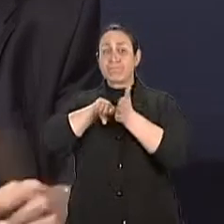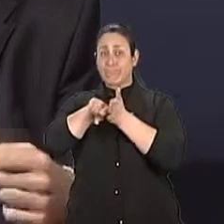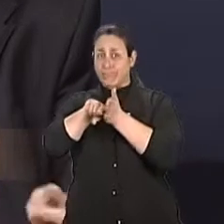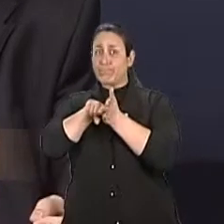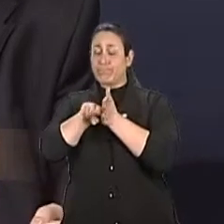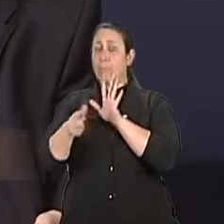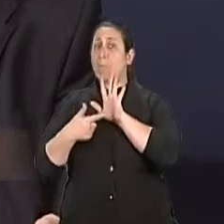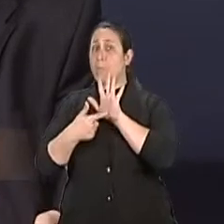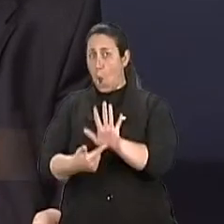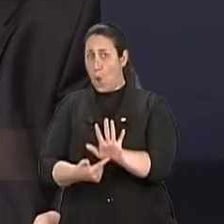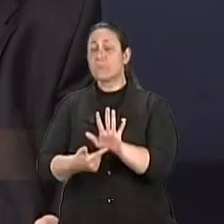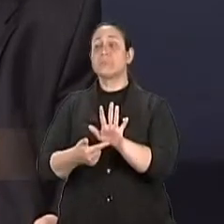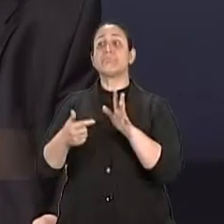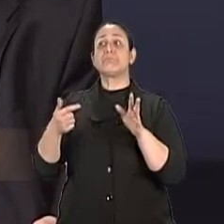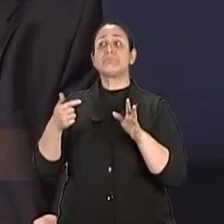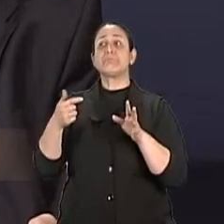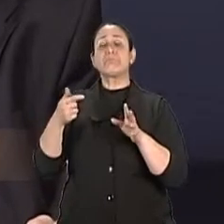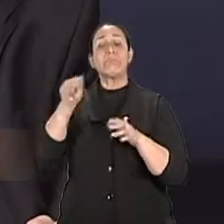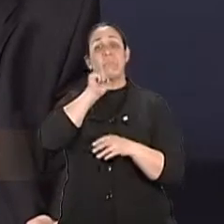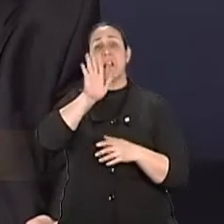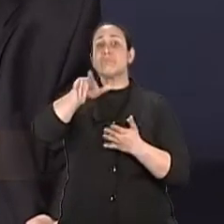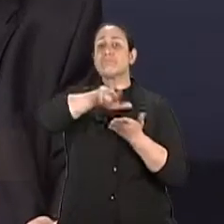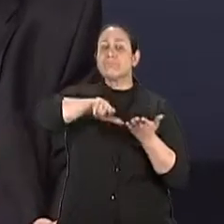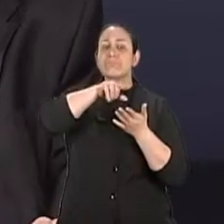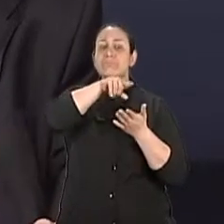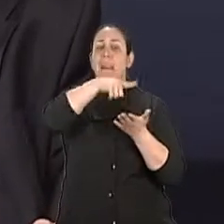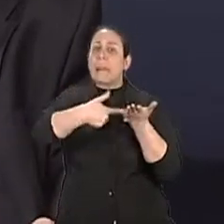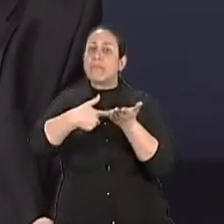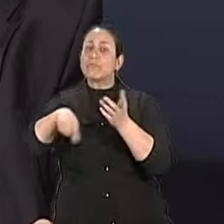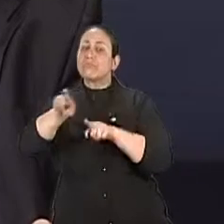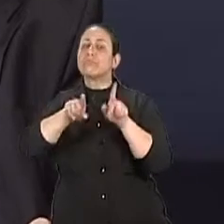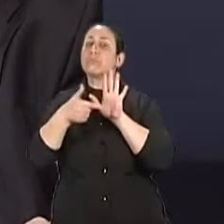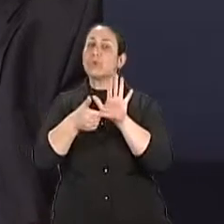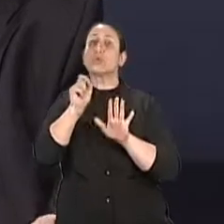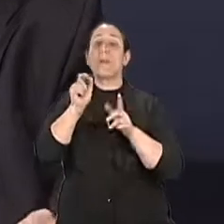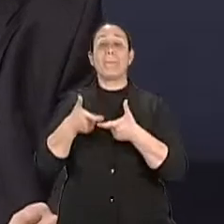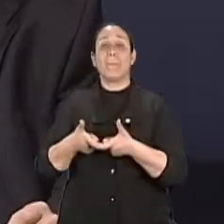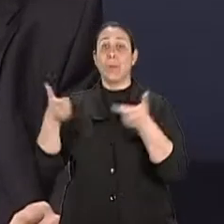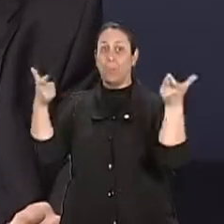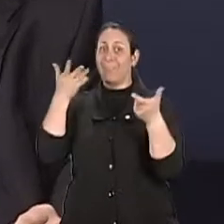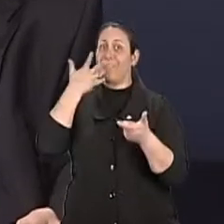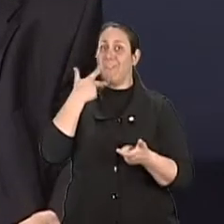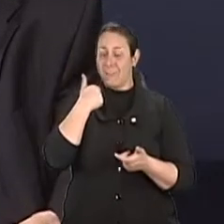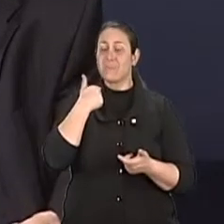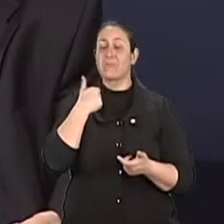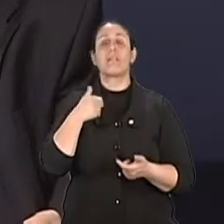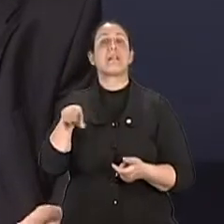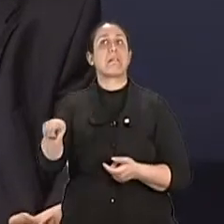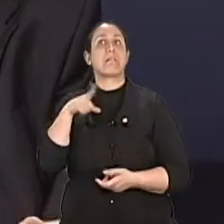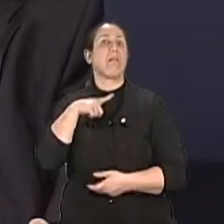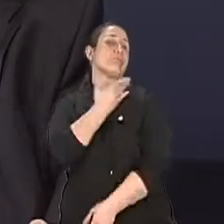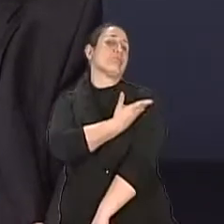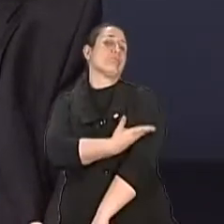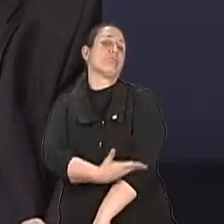são inferências ainda da literatura que mostram que sim. Uhum. Porque, em geral, a criança que tem uma